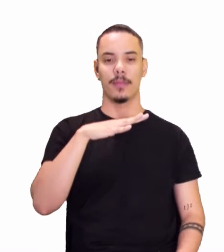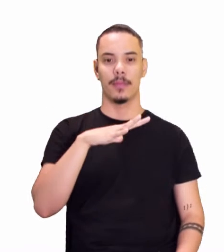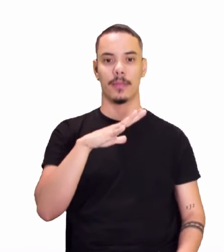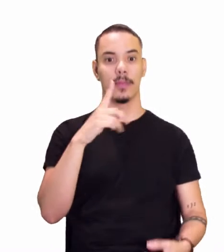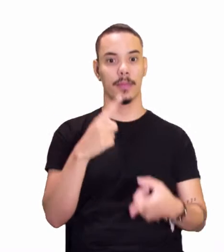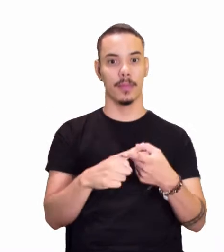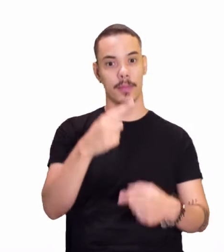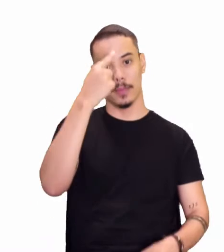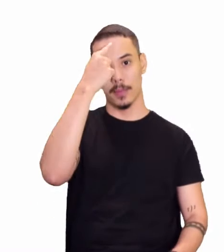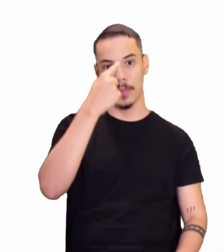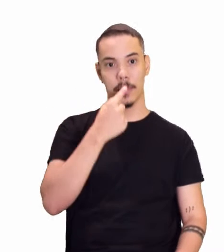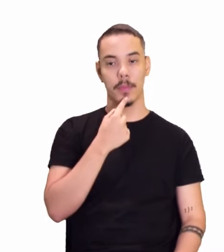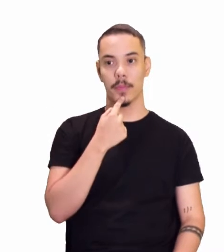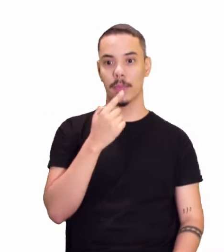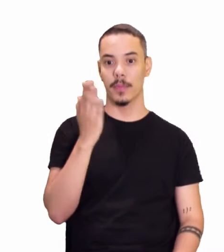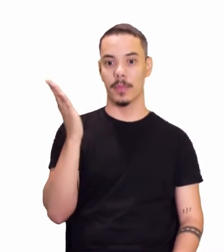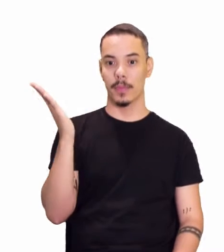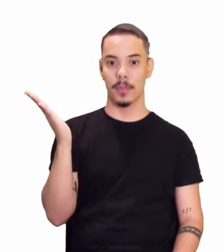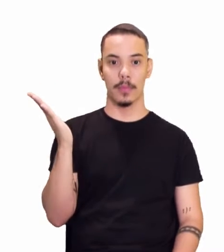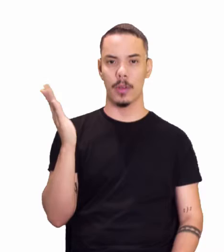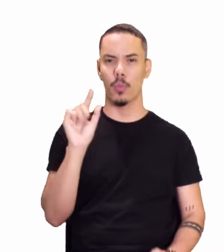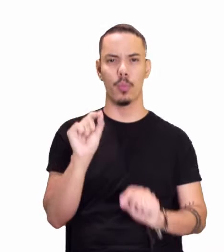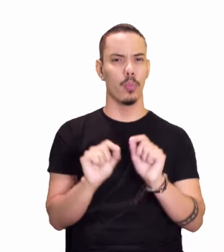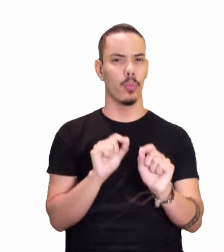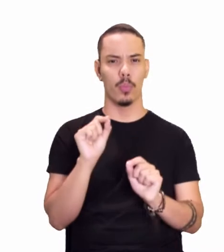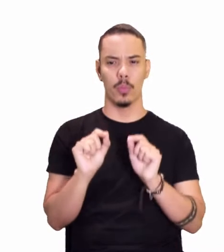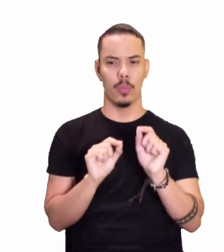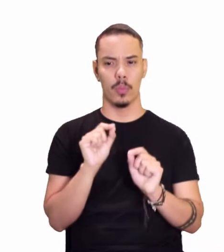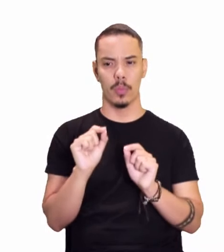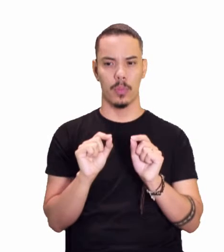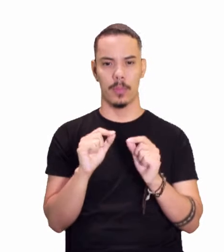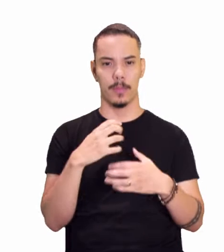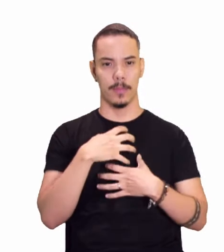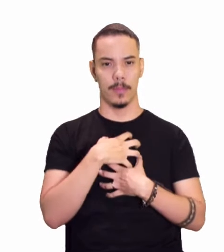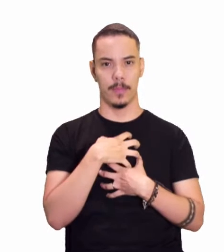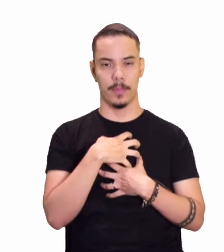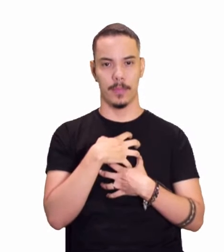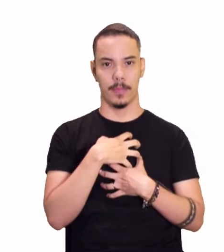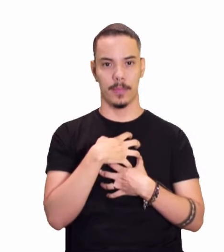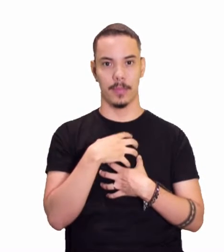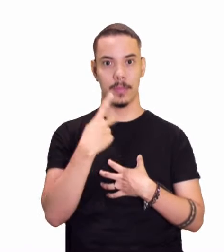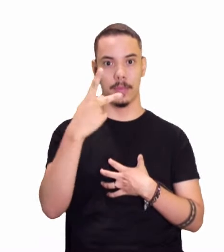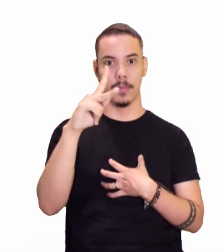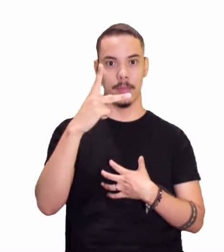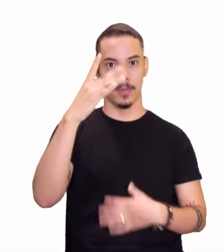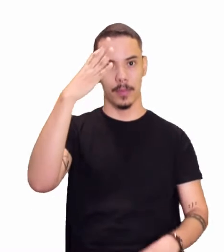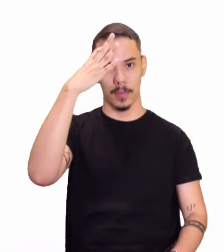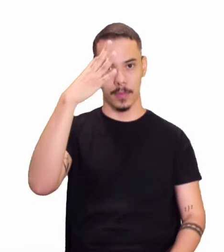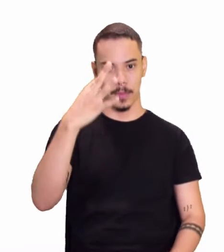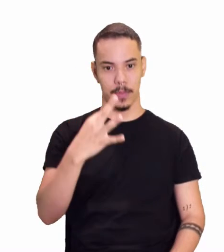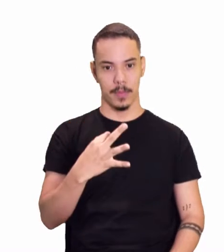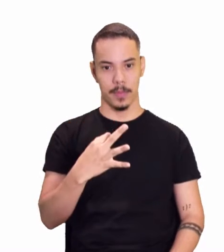essa imagem transmite para você? Qual é a sua leitura?